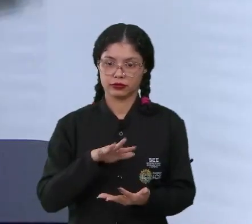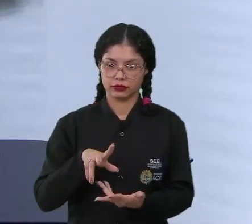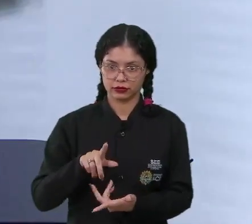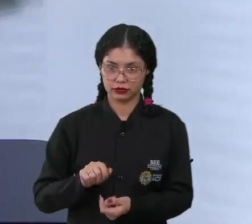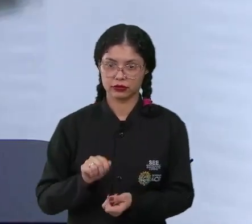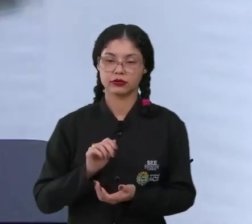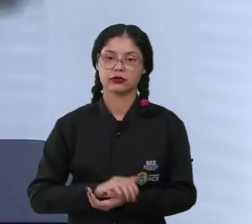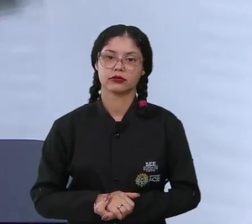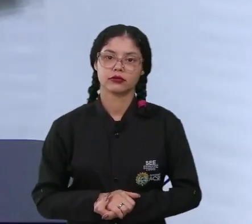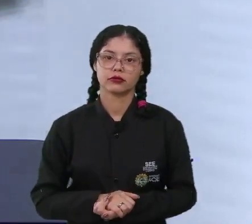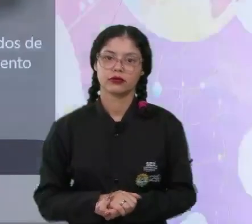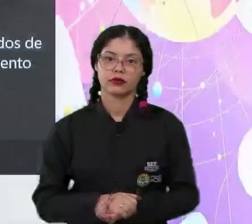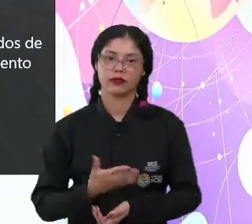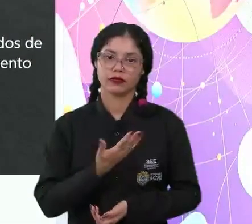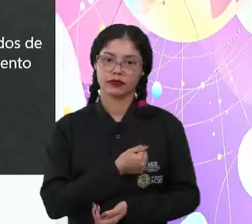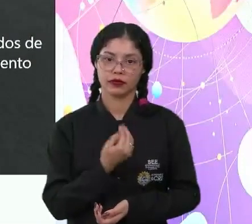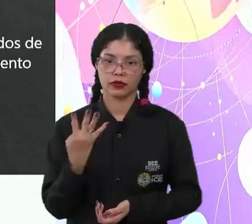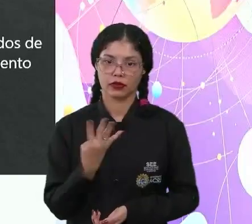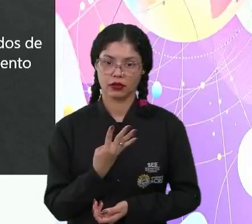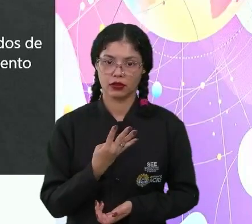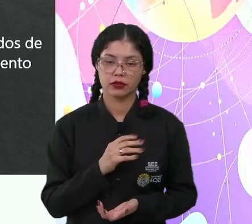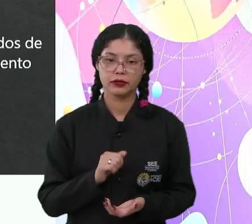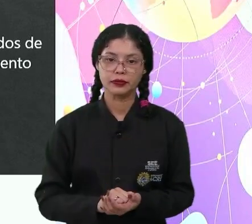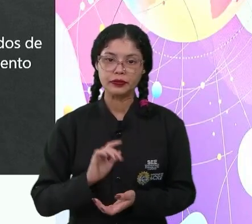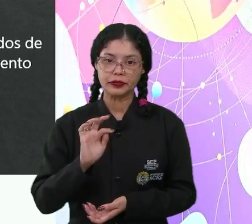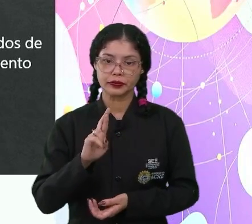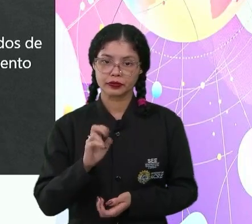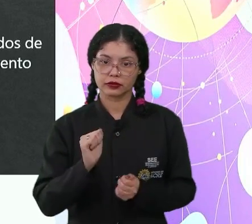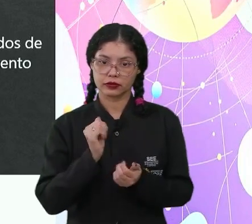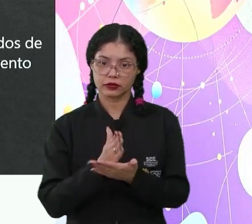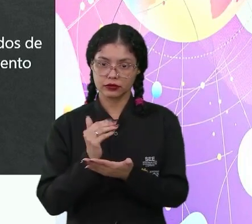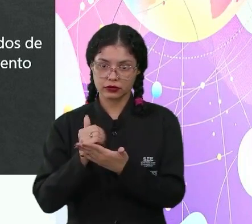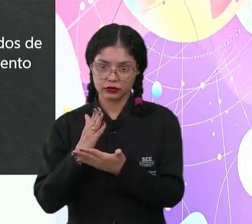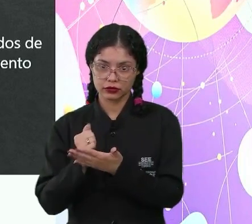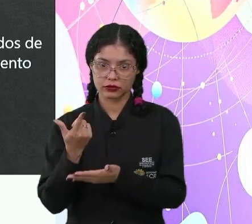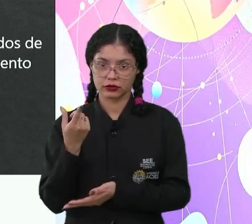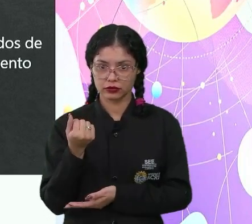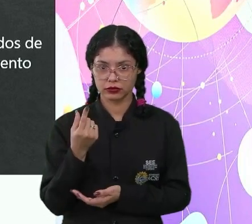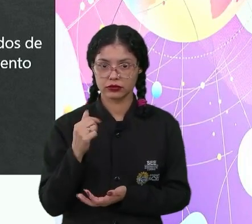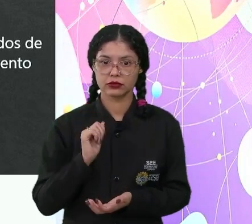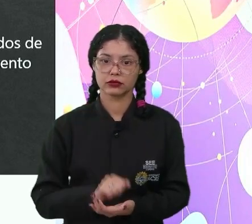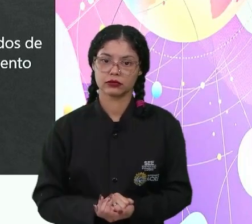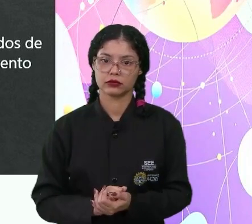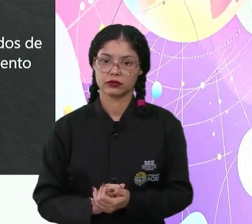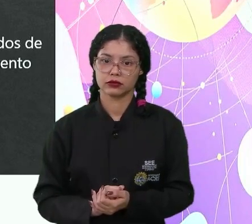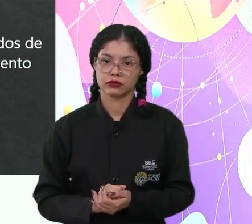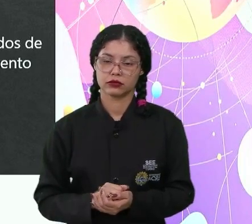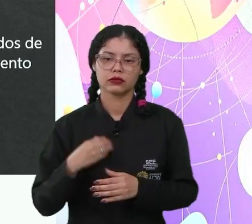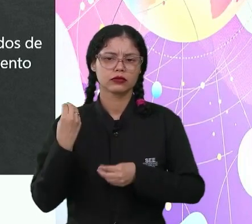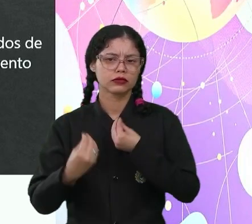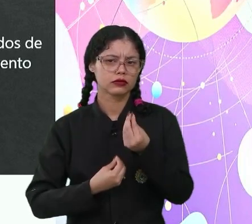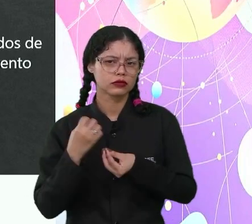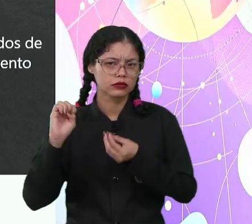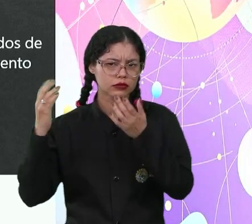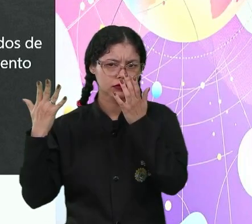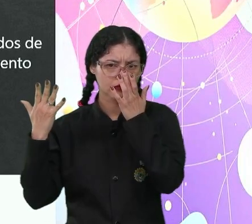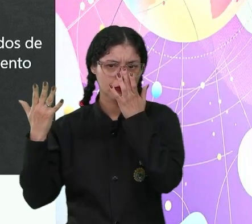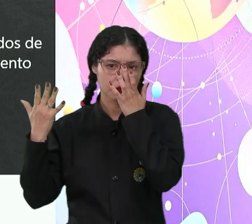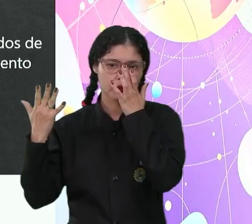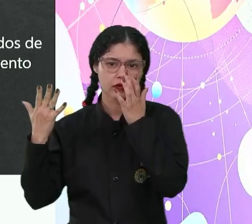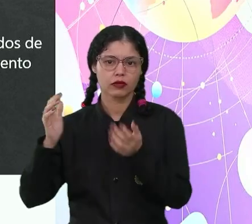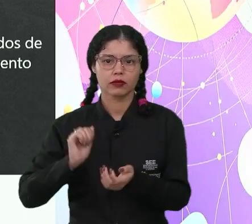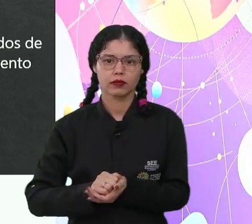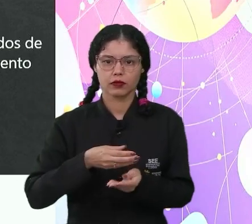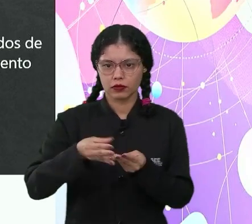mundo. O número 4, ele diz o seguinte: repartição de lucros. Como que acontece, professora,